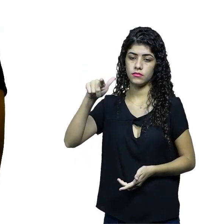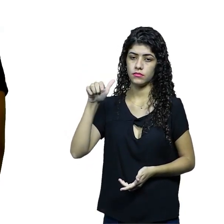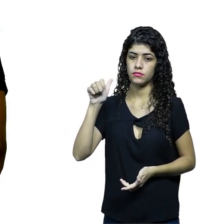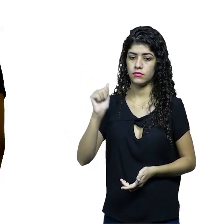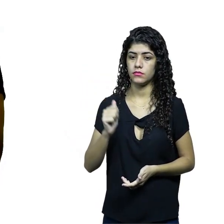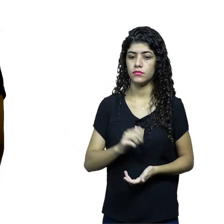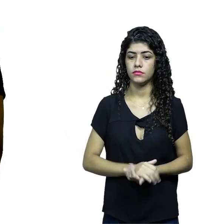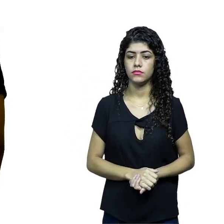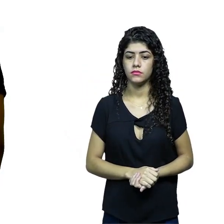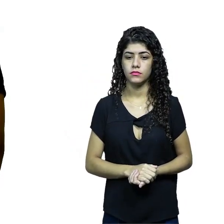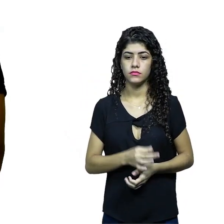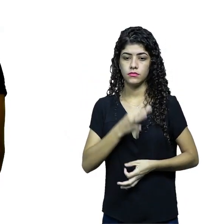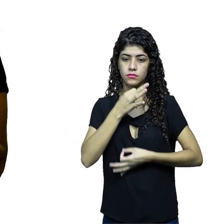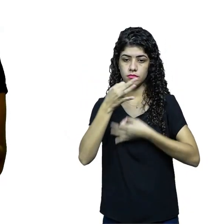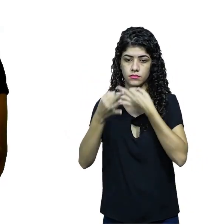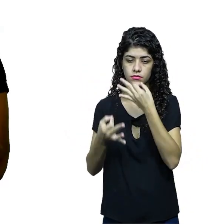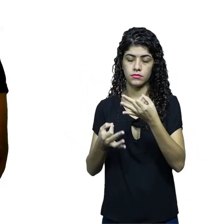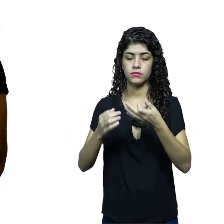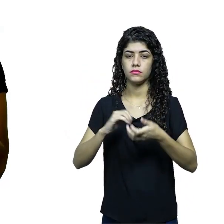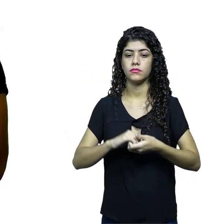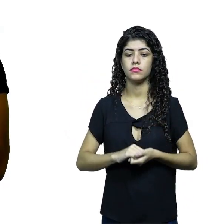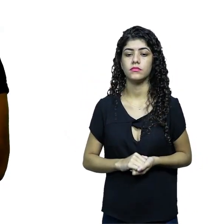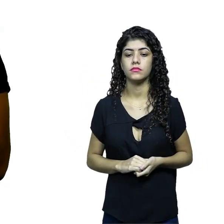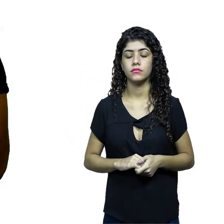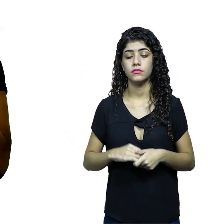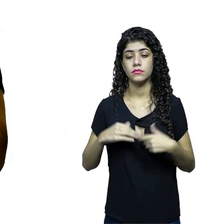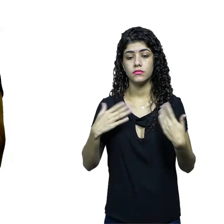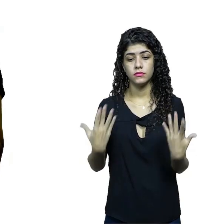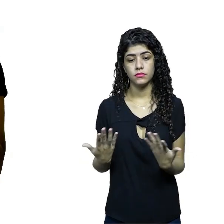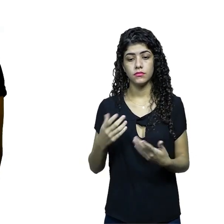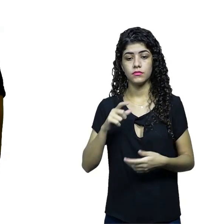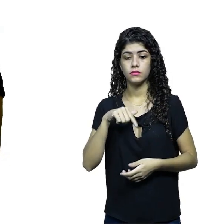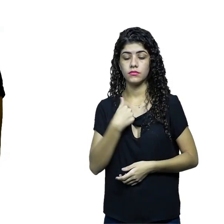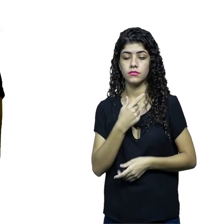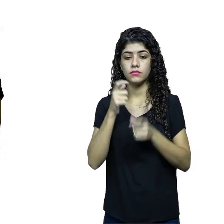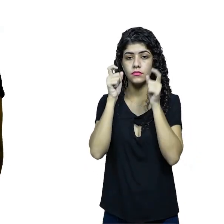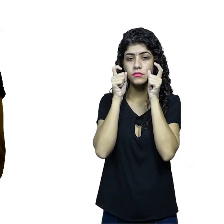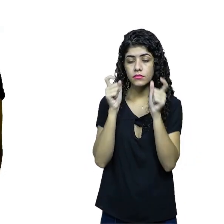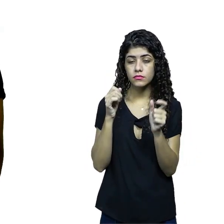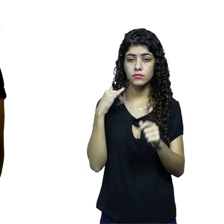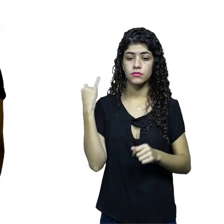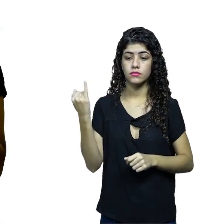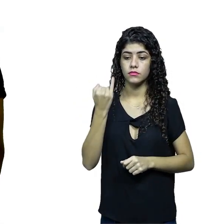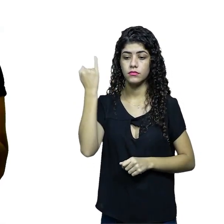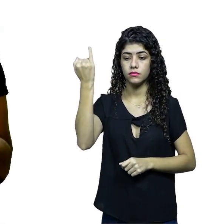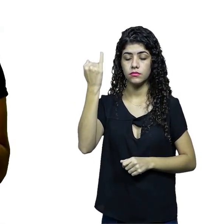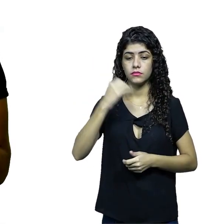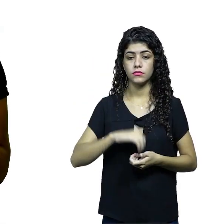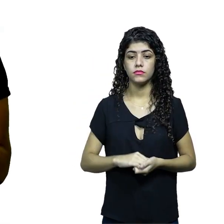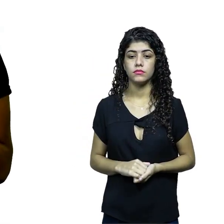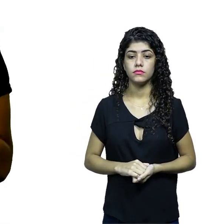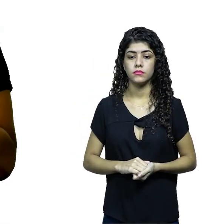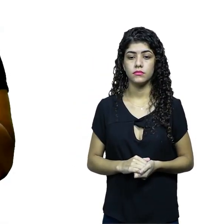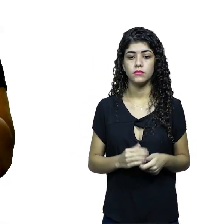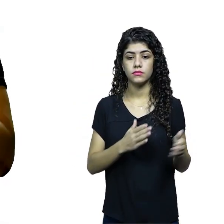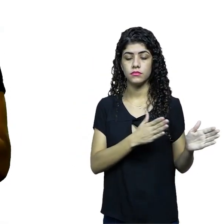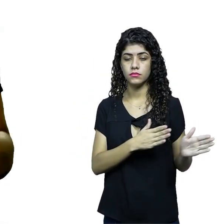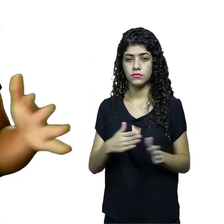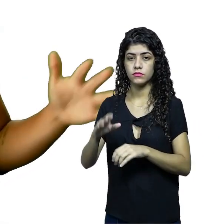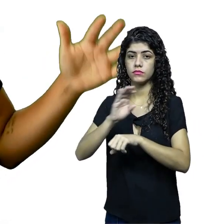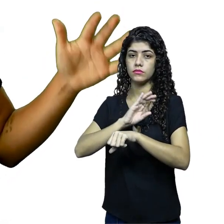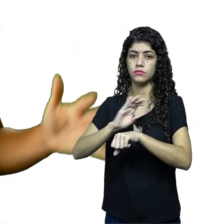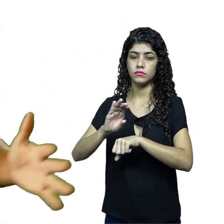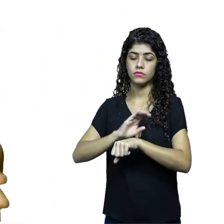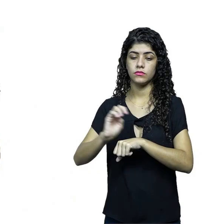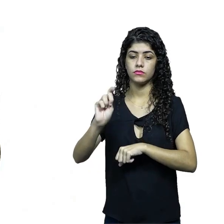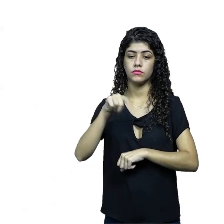poder fazer o registro, tanto do argumento como do roteiro. Então essas são nossas observações mais importantes. A partir de